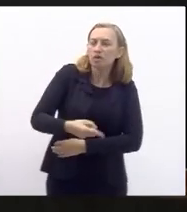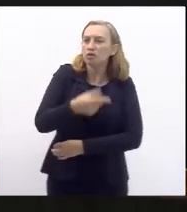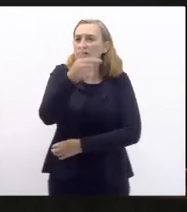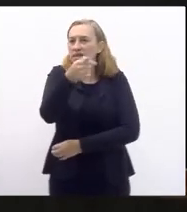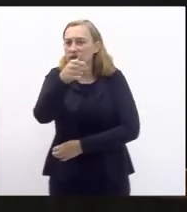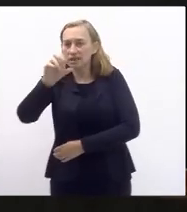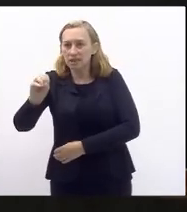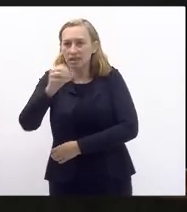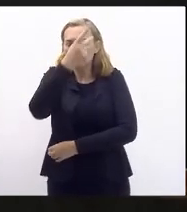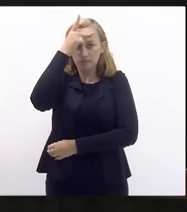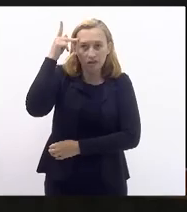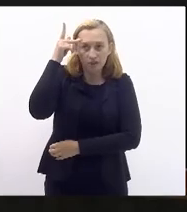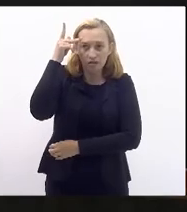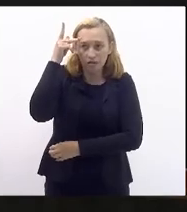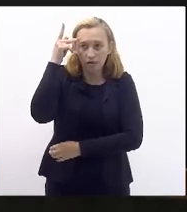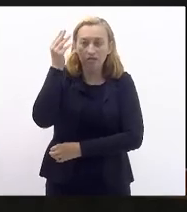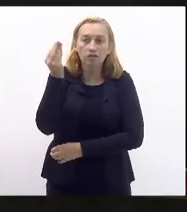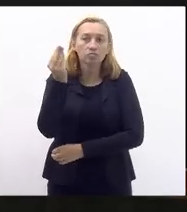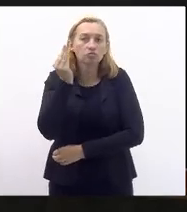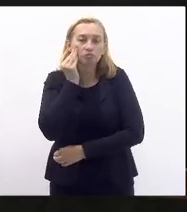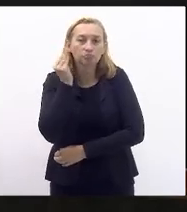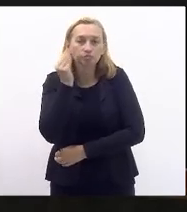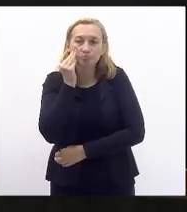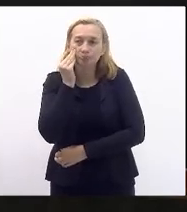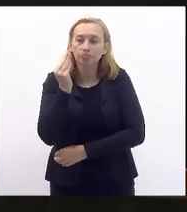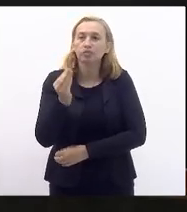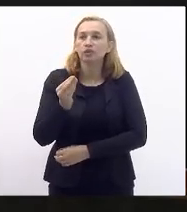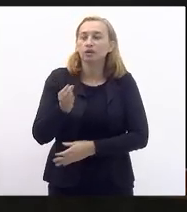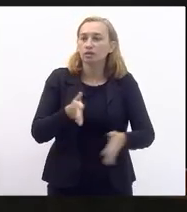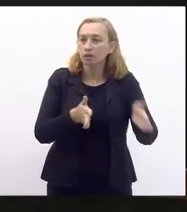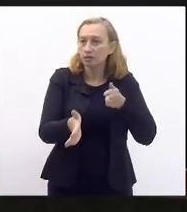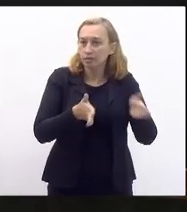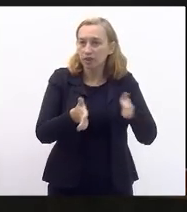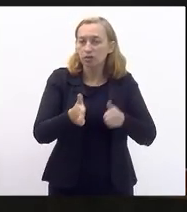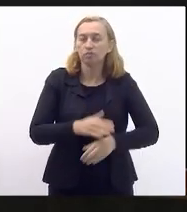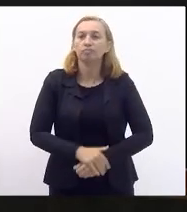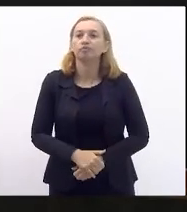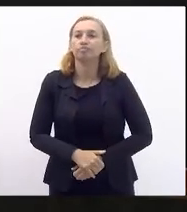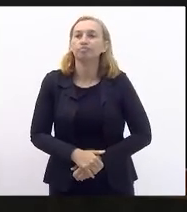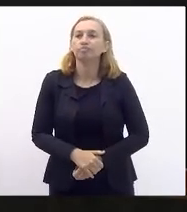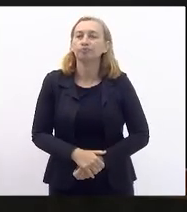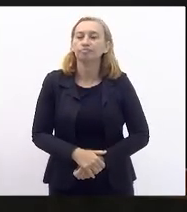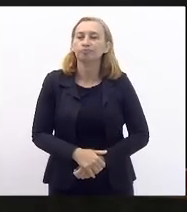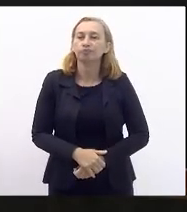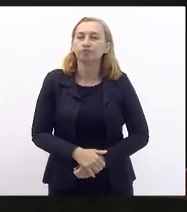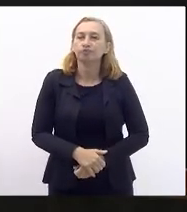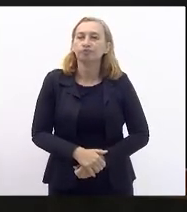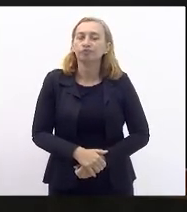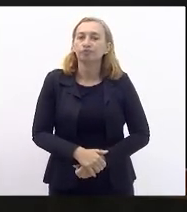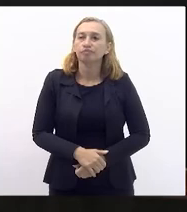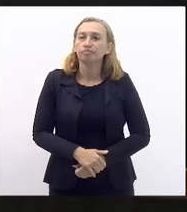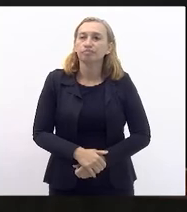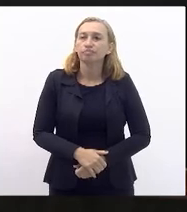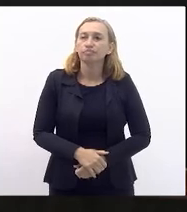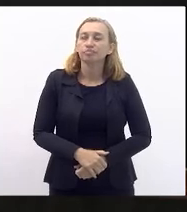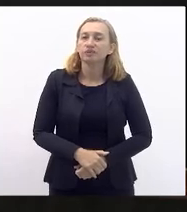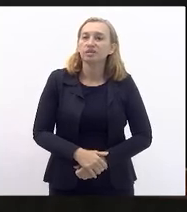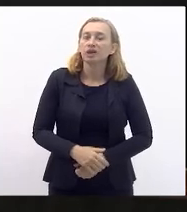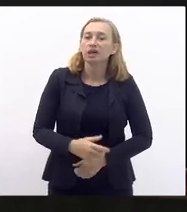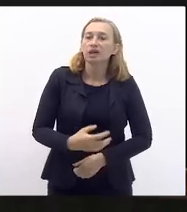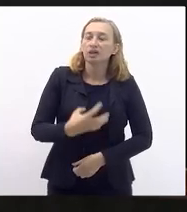1.700 pessoas foram testadas durante esse período em diante da grave situação